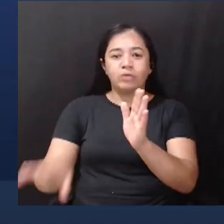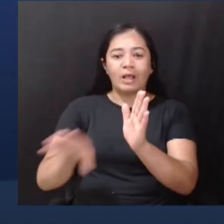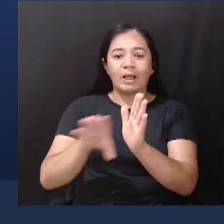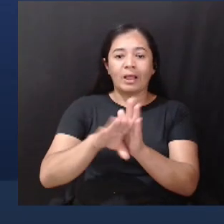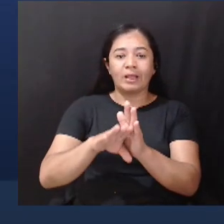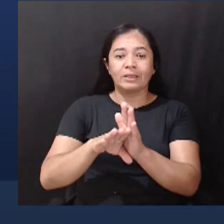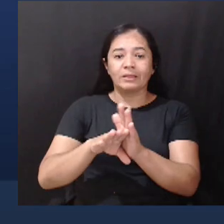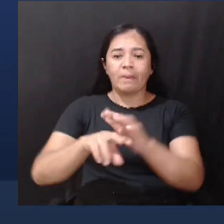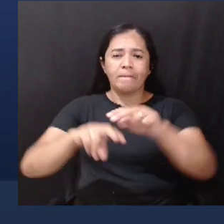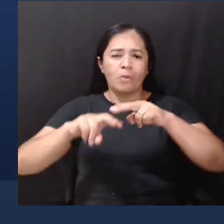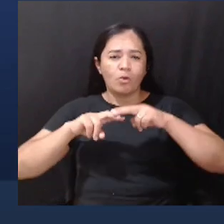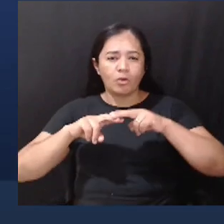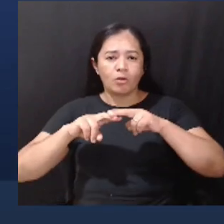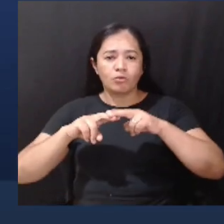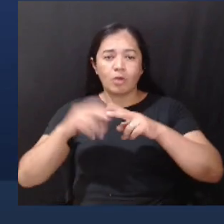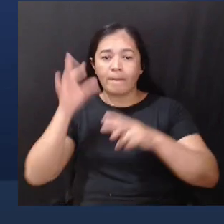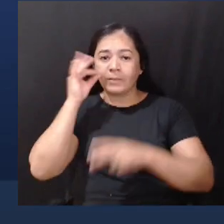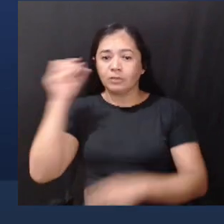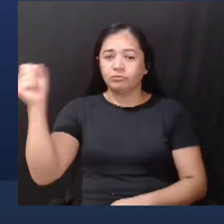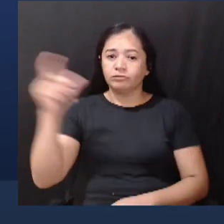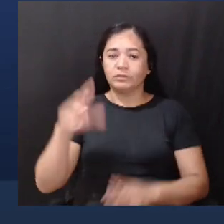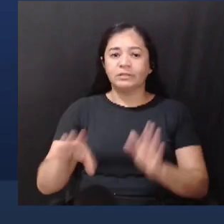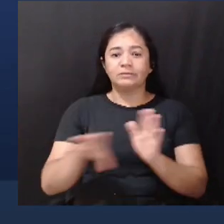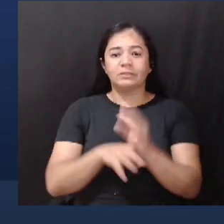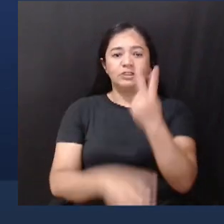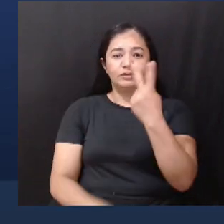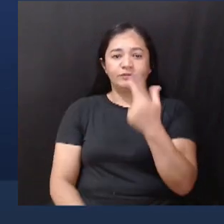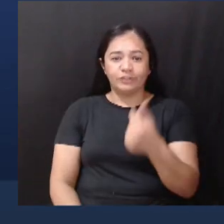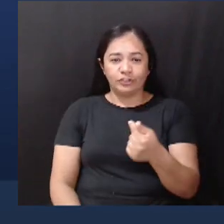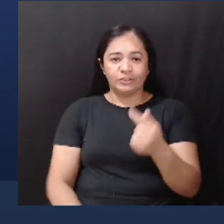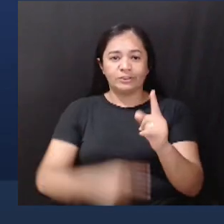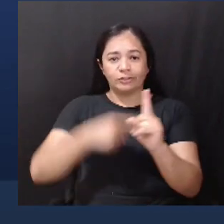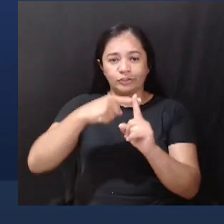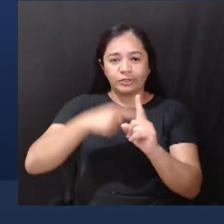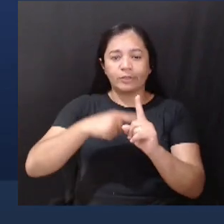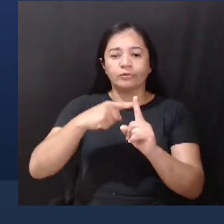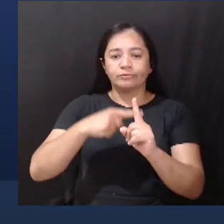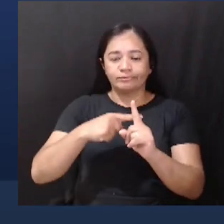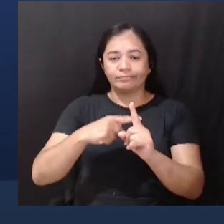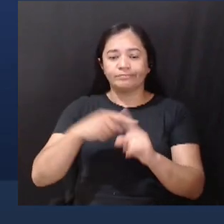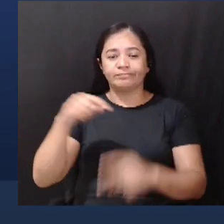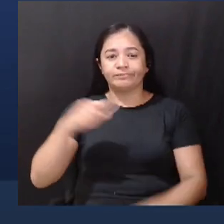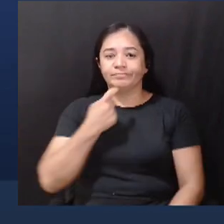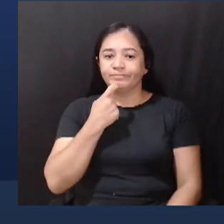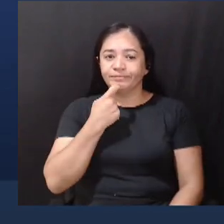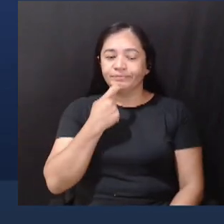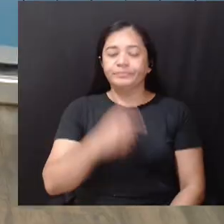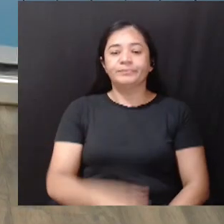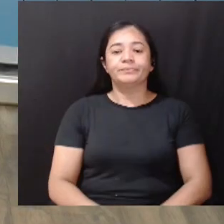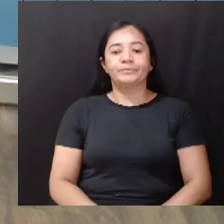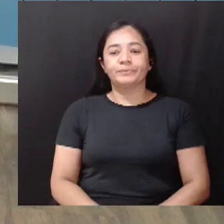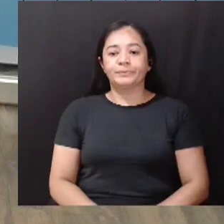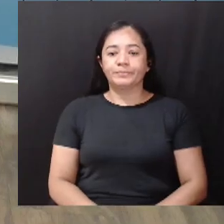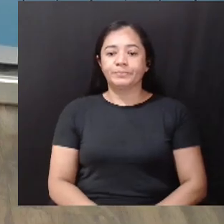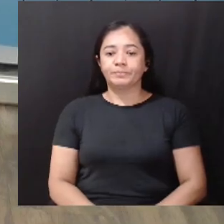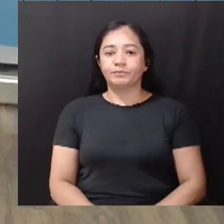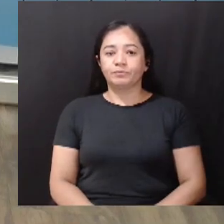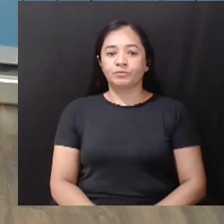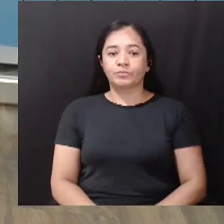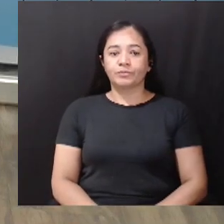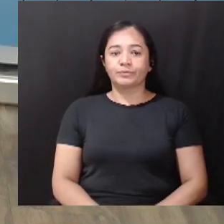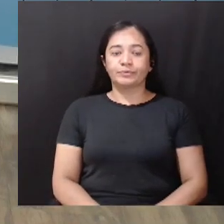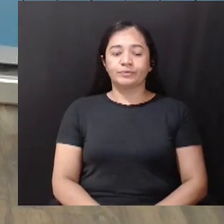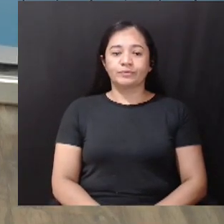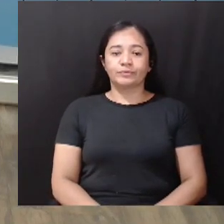da presença do sol e máxima de 27 graus aqui na nossa cidade. O